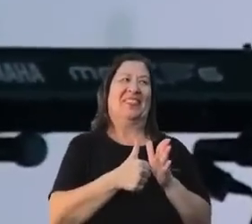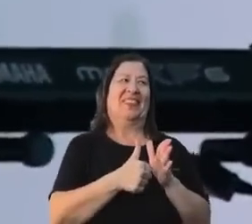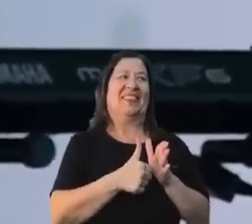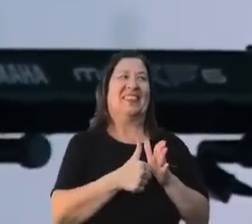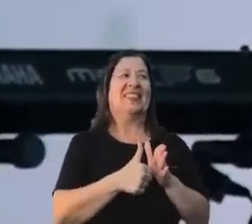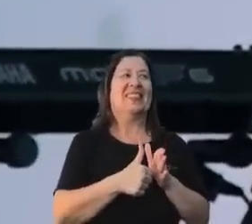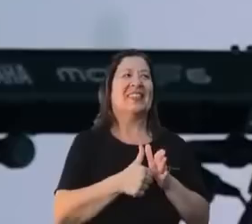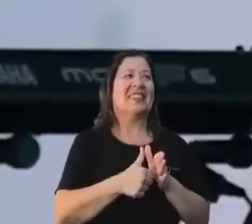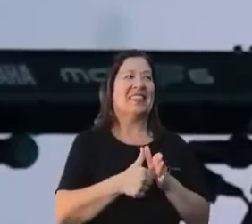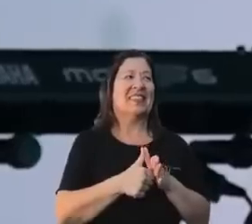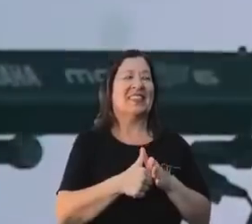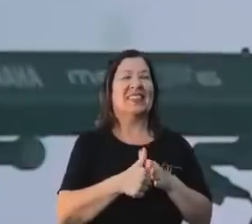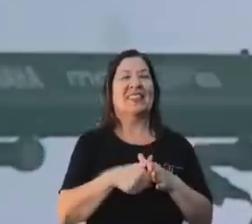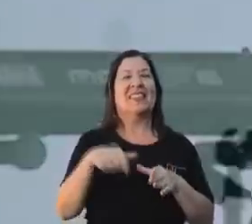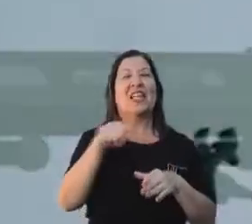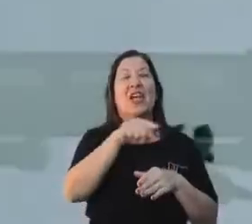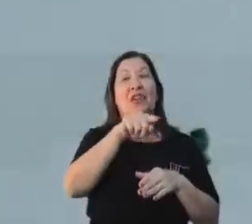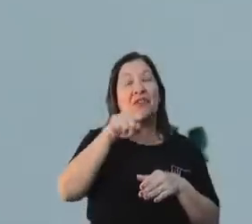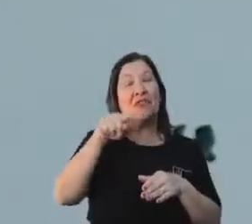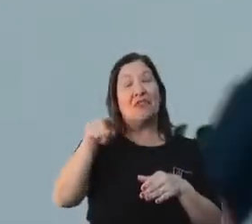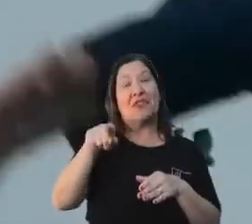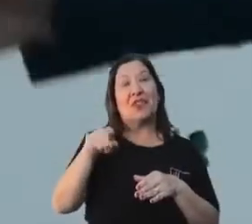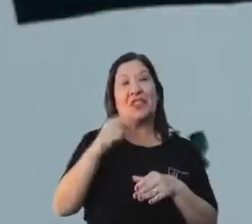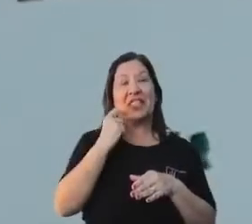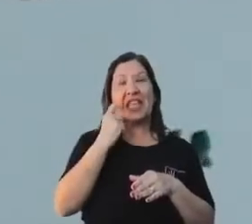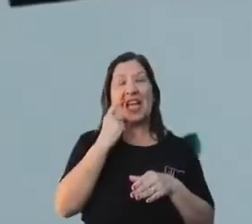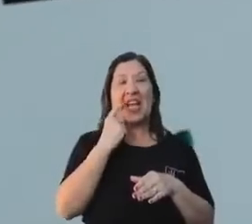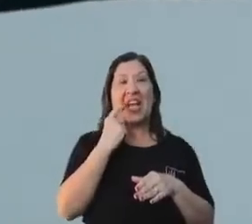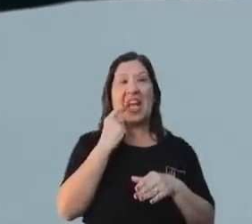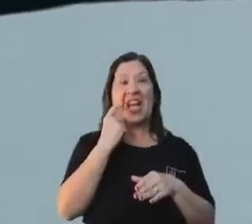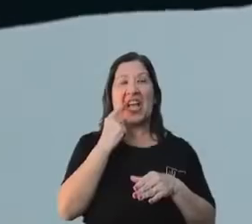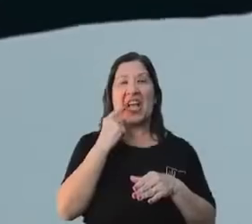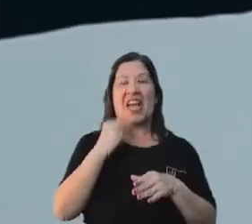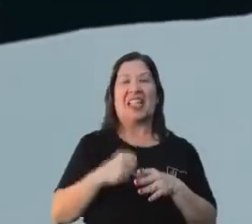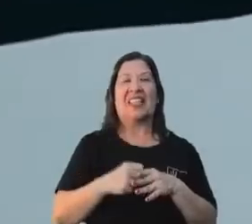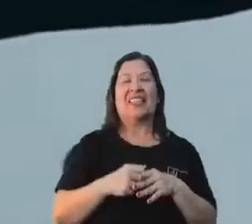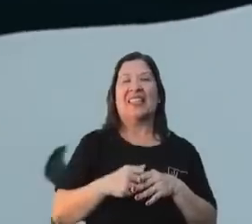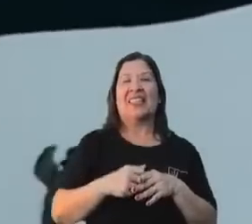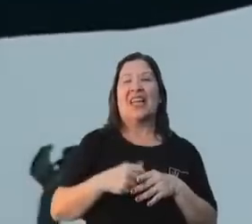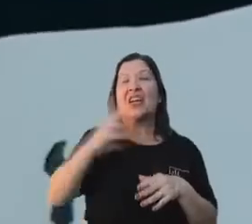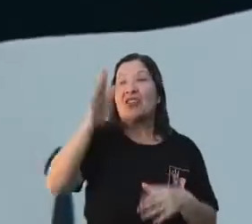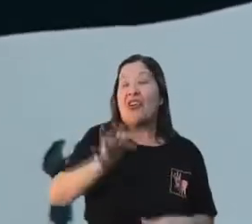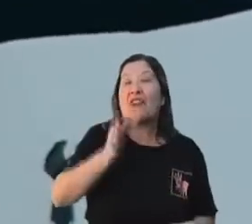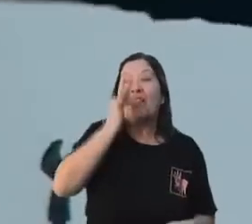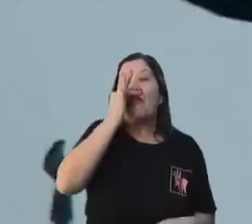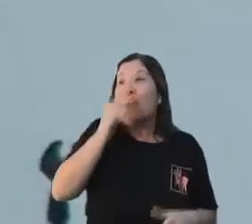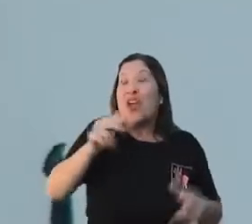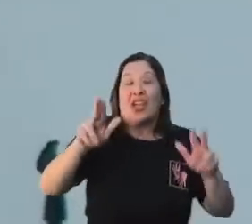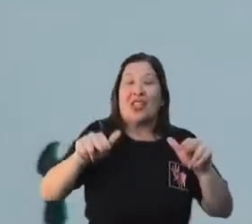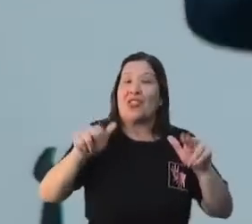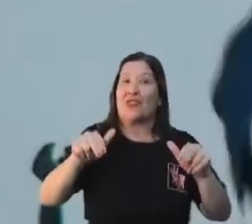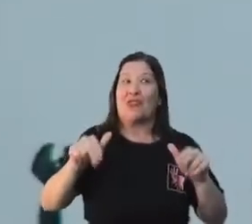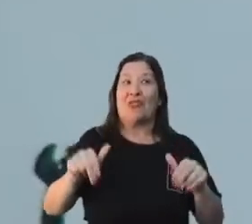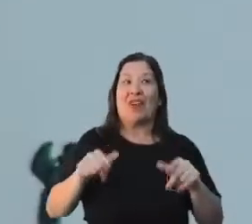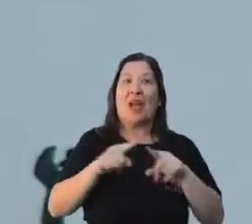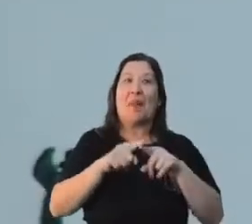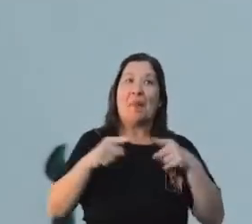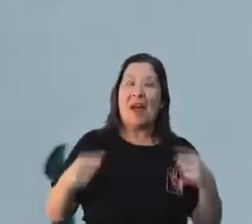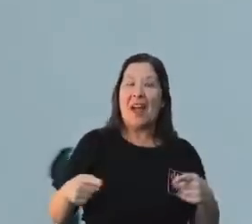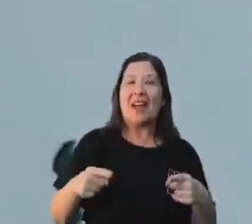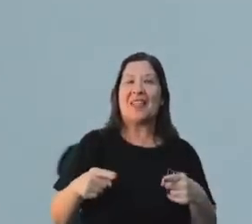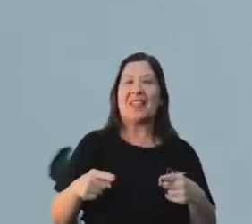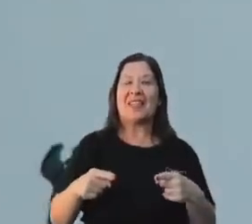você que nunca recebeu um buquê de flores, vai receber uma coroa grande, e grande, hein? E ele nem vai pedir desconto na